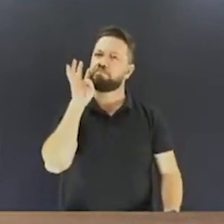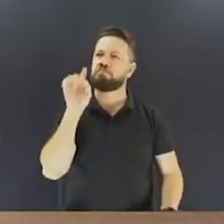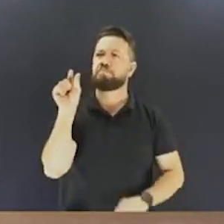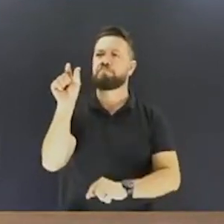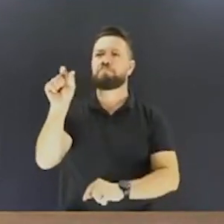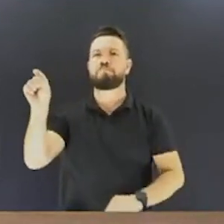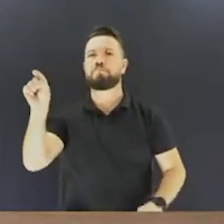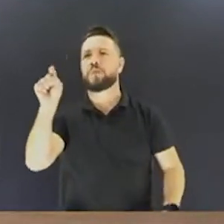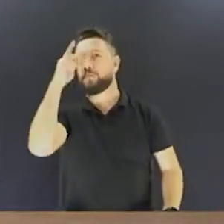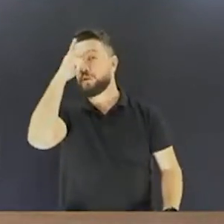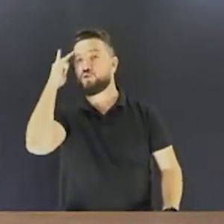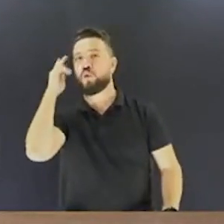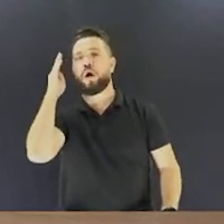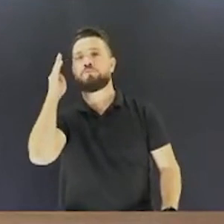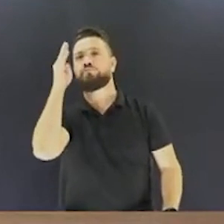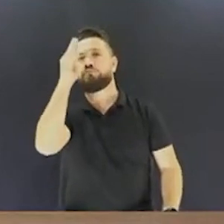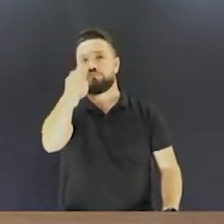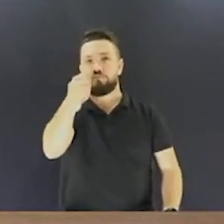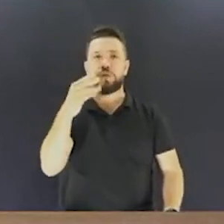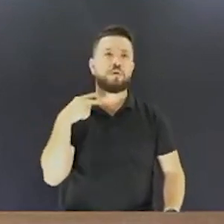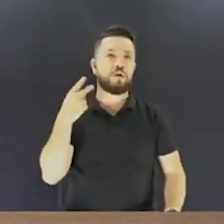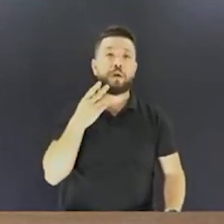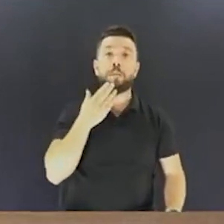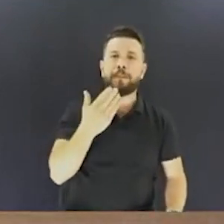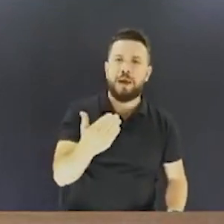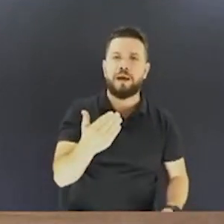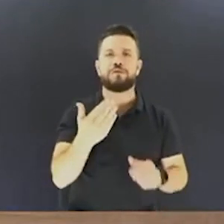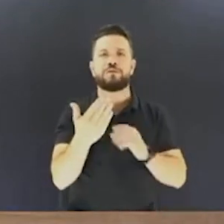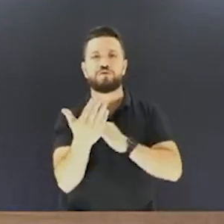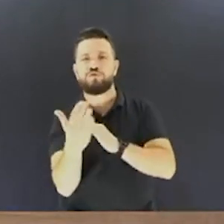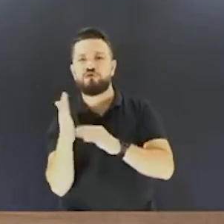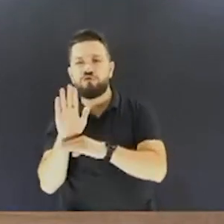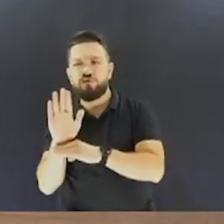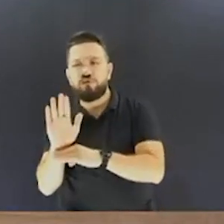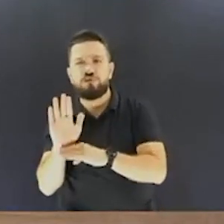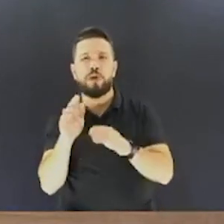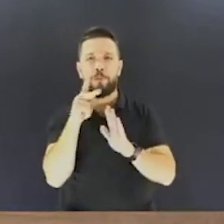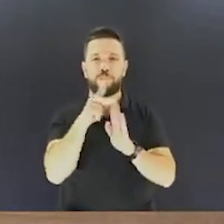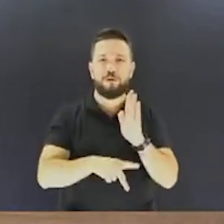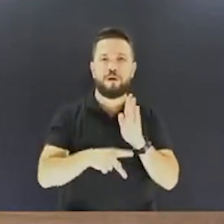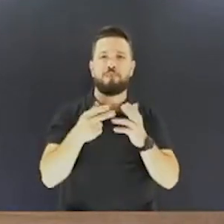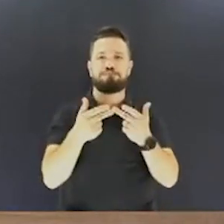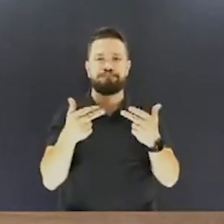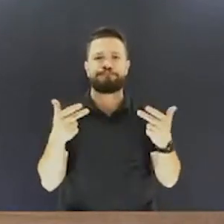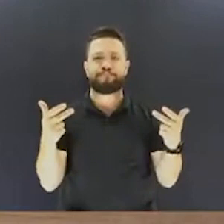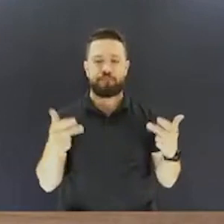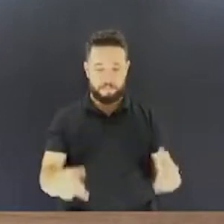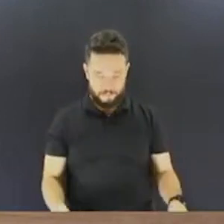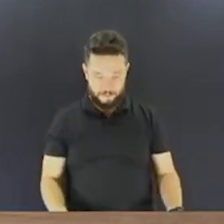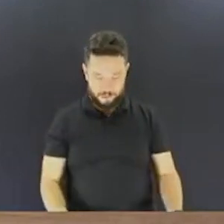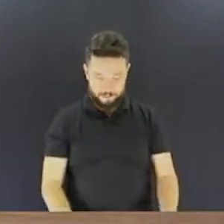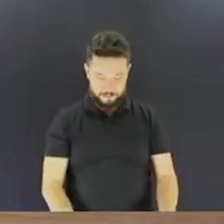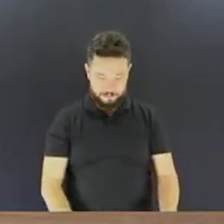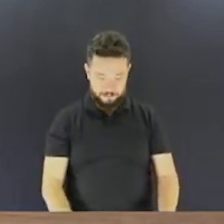vereadores, solicitando, né, projetos desse tipo. Mais importante do que projeto surgir da nossa cabeça é que a